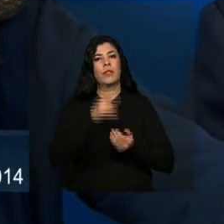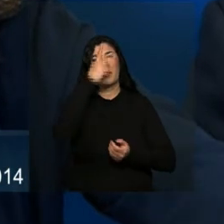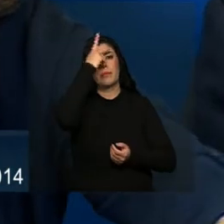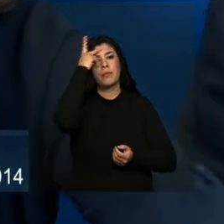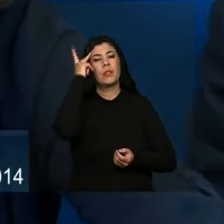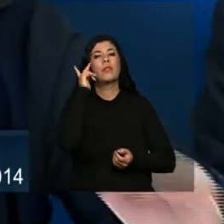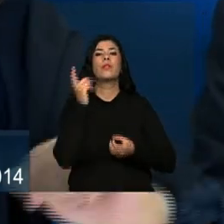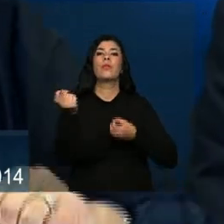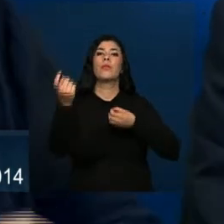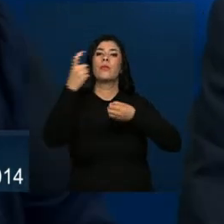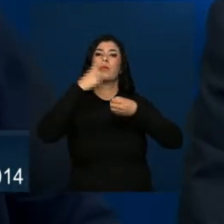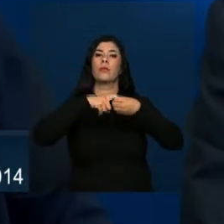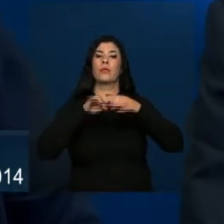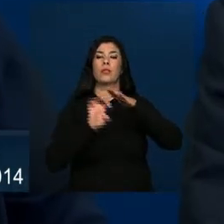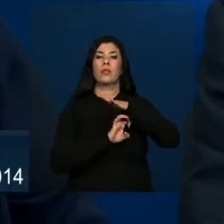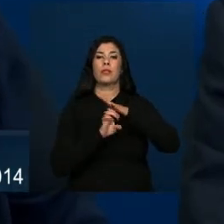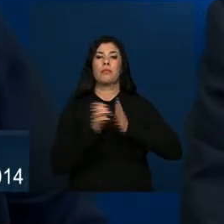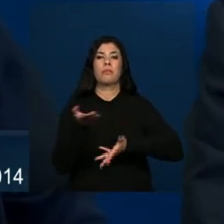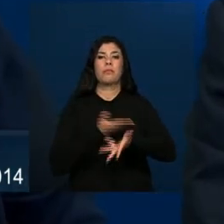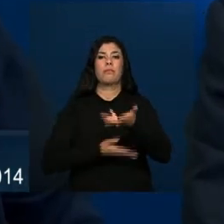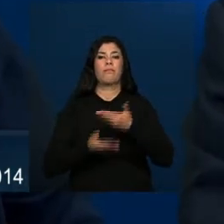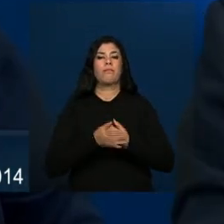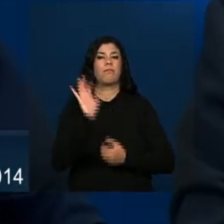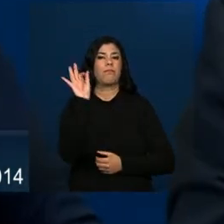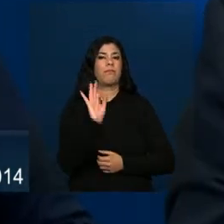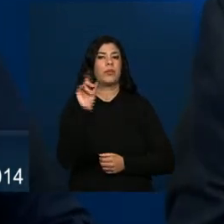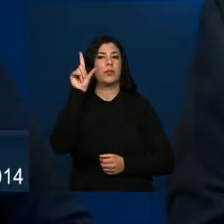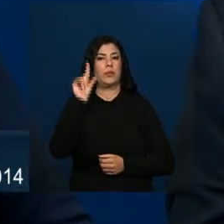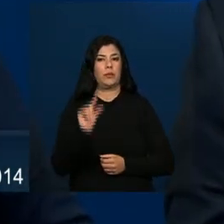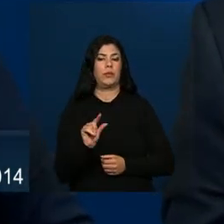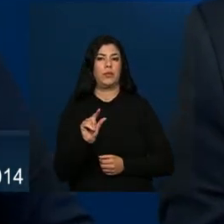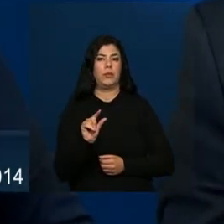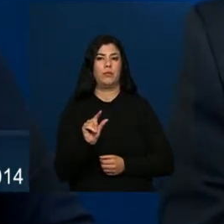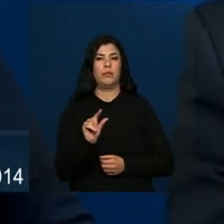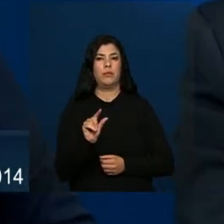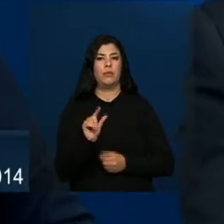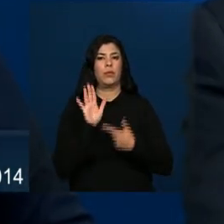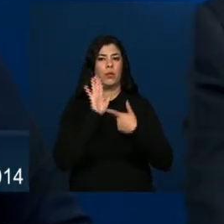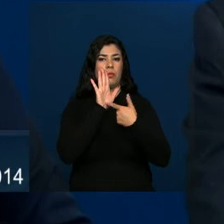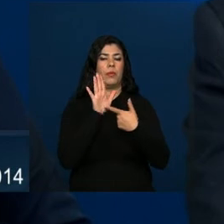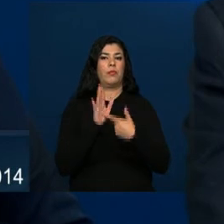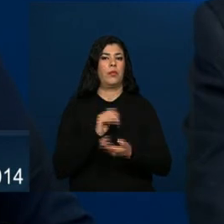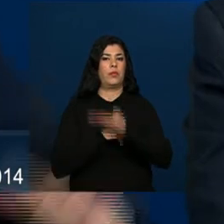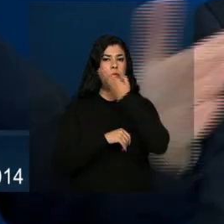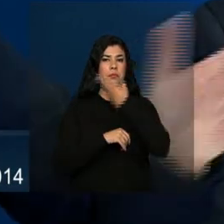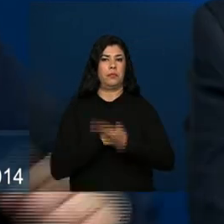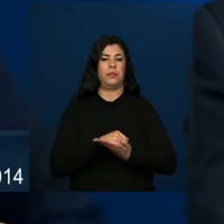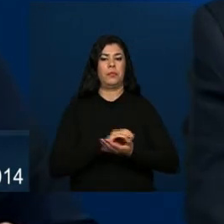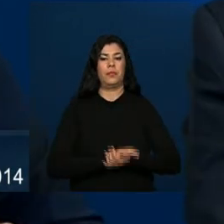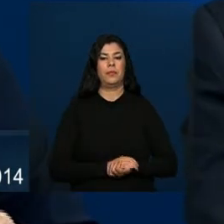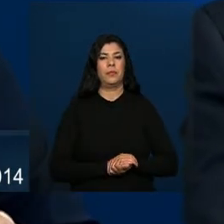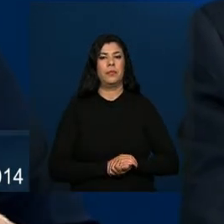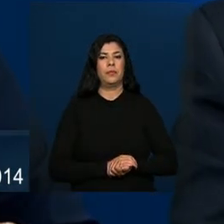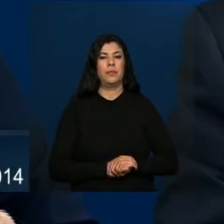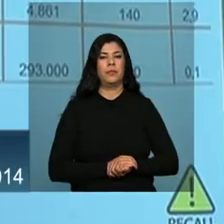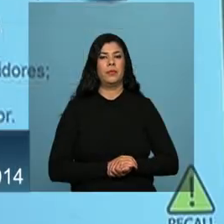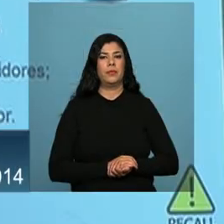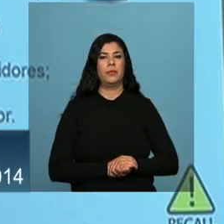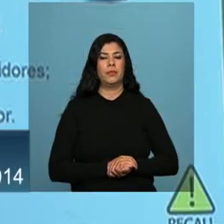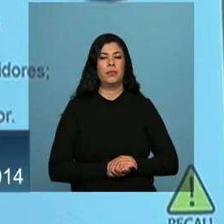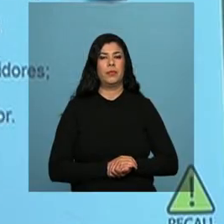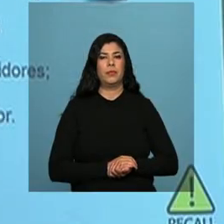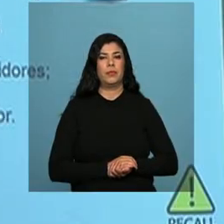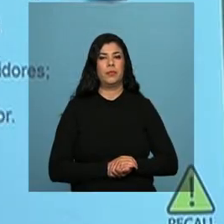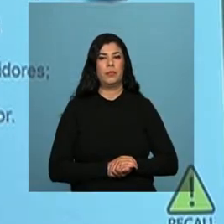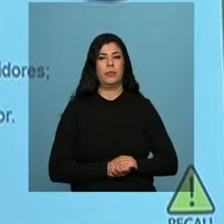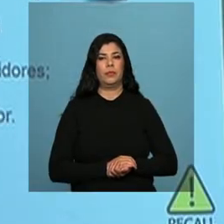dos consumidores foram baixos com os dados demonstraram para vocês podemos